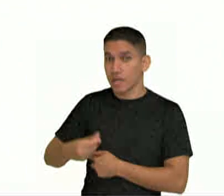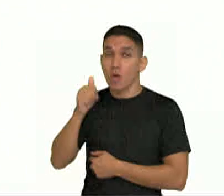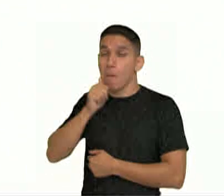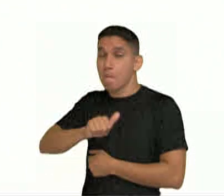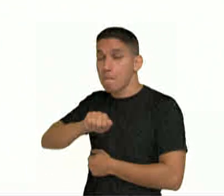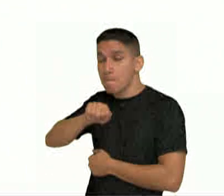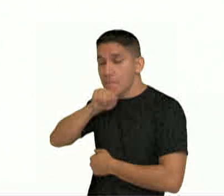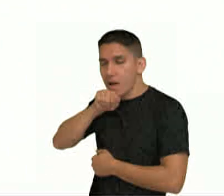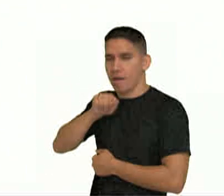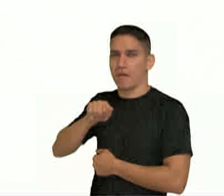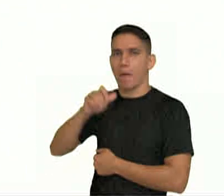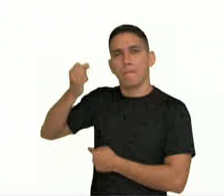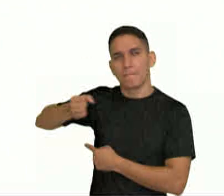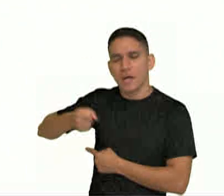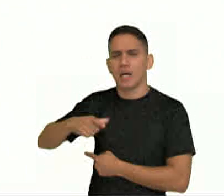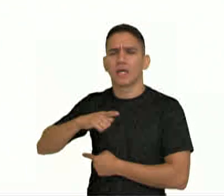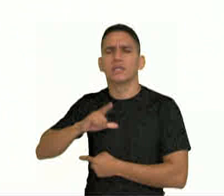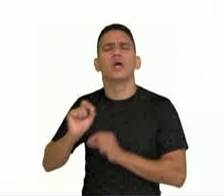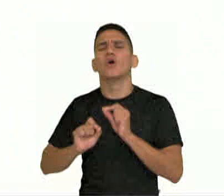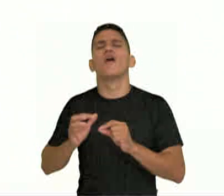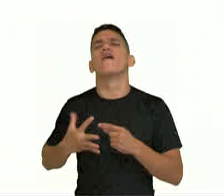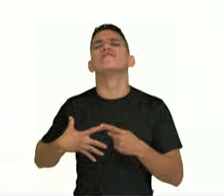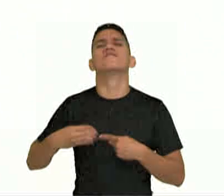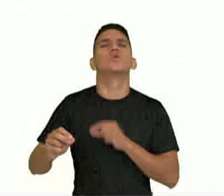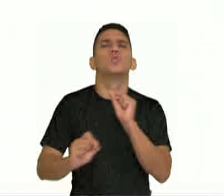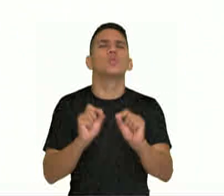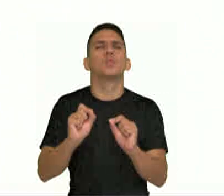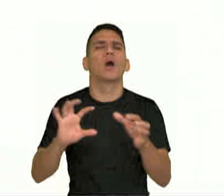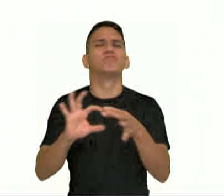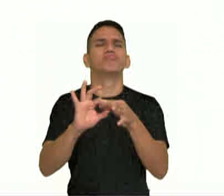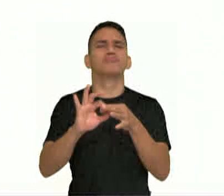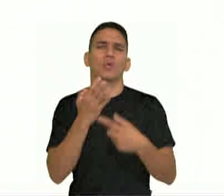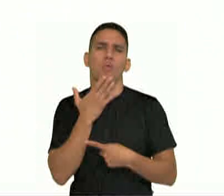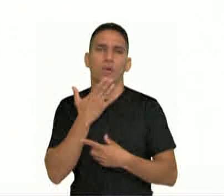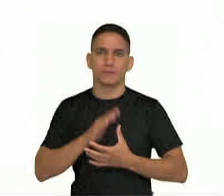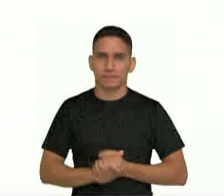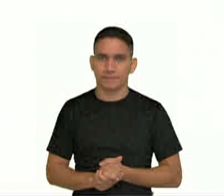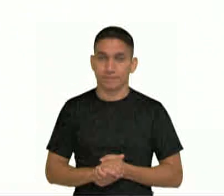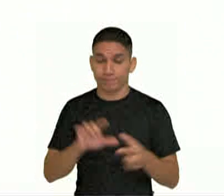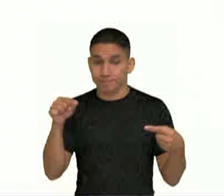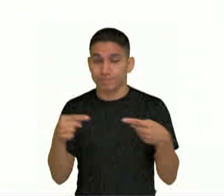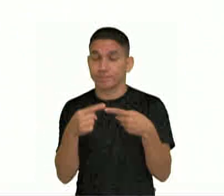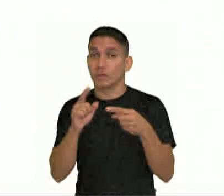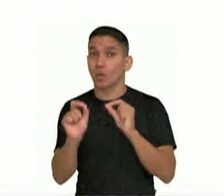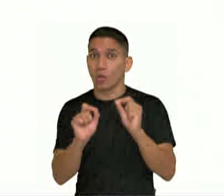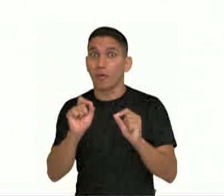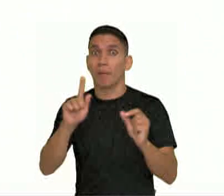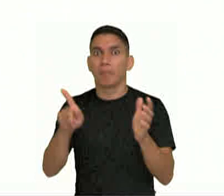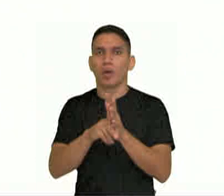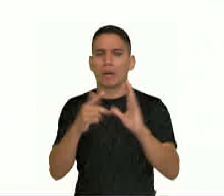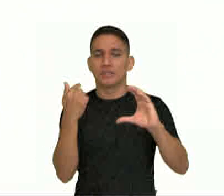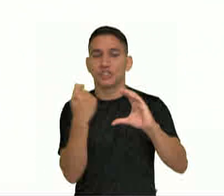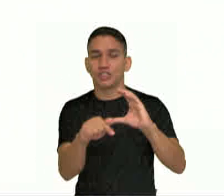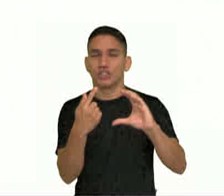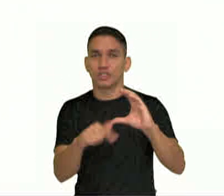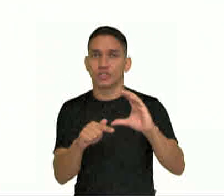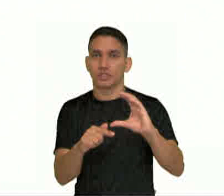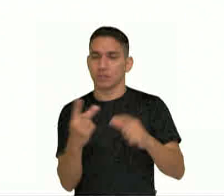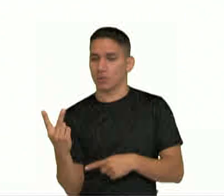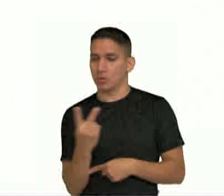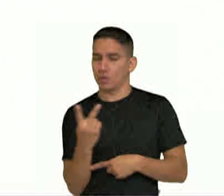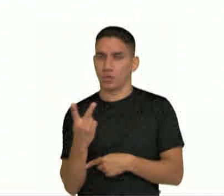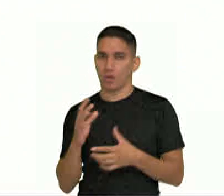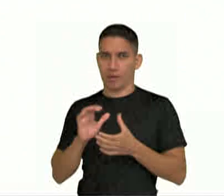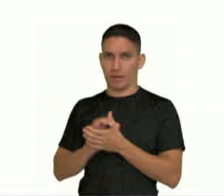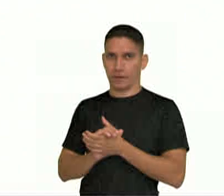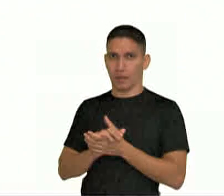criança do sexo masculino e branco é de quanto? Então, primeira coisa, gente, identificar o genótipo do casal. Aqui